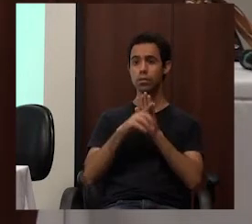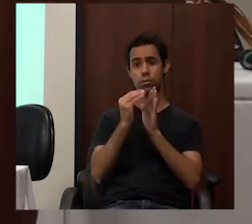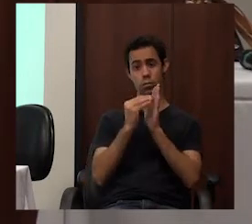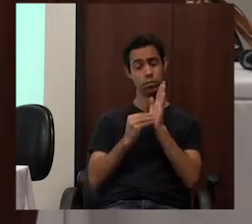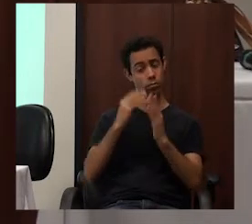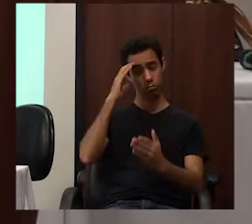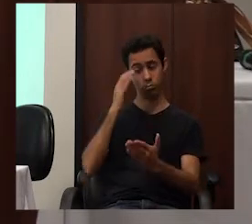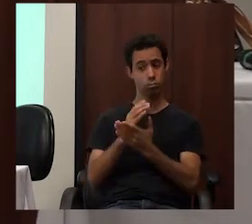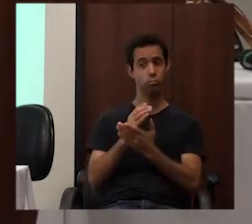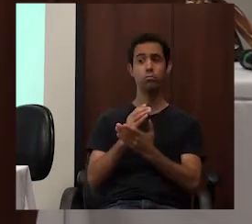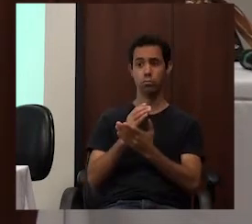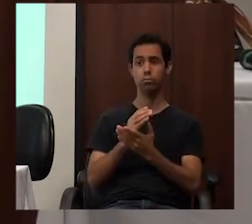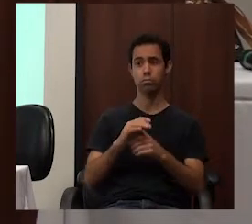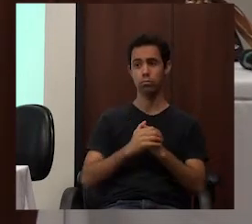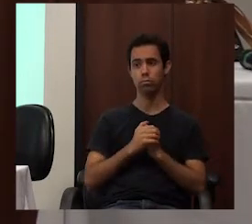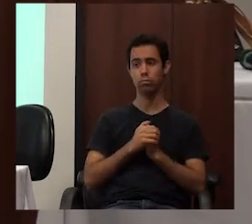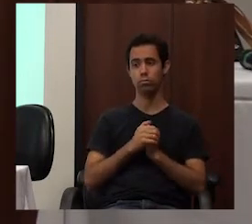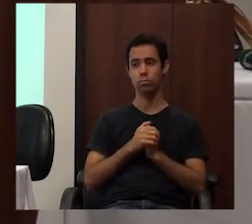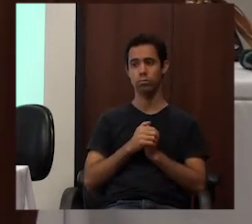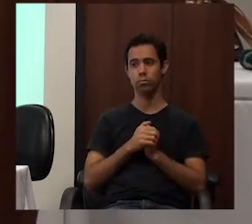da forma como a lei foi promulgada, né?